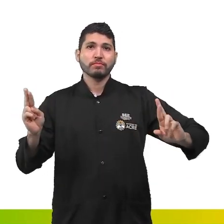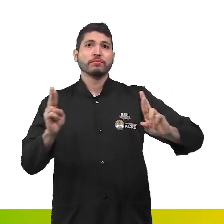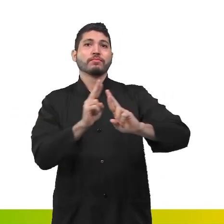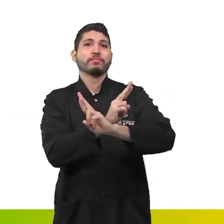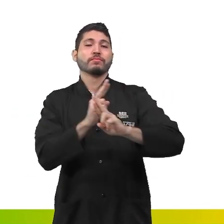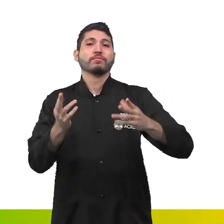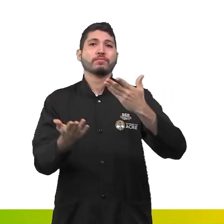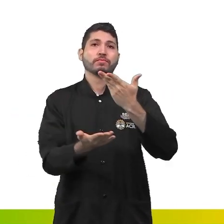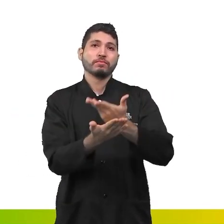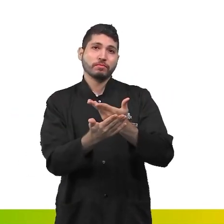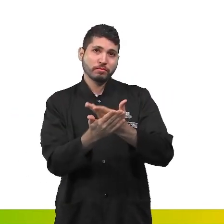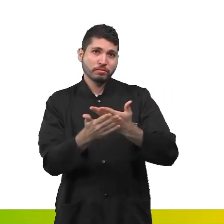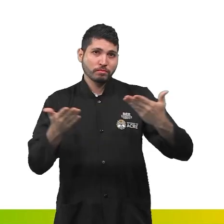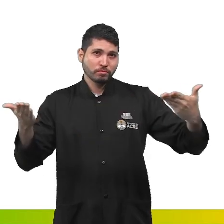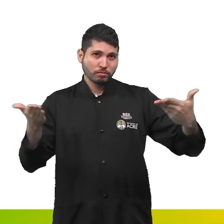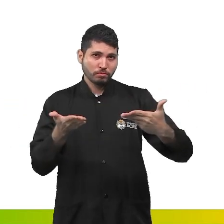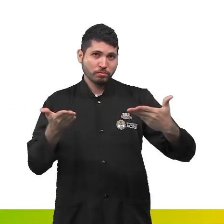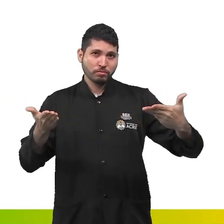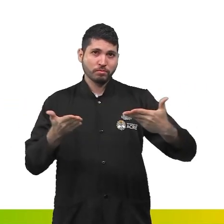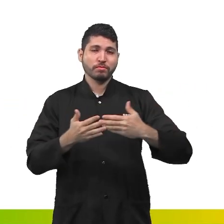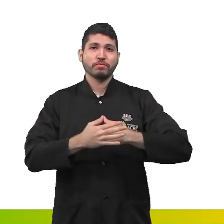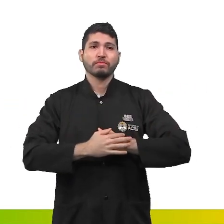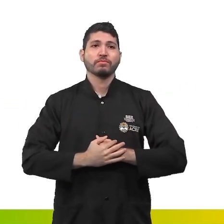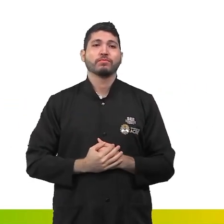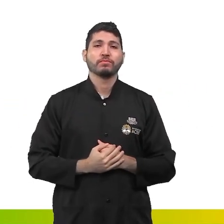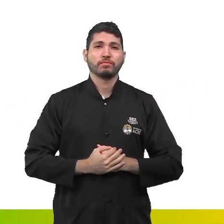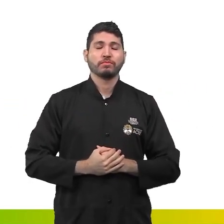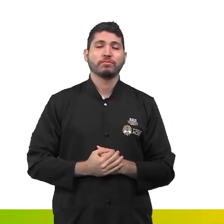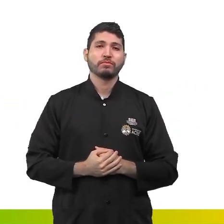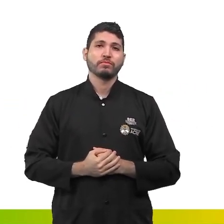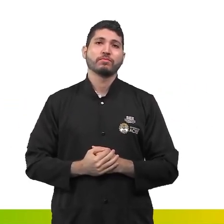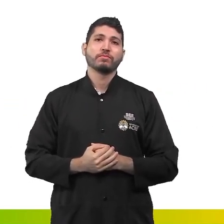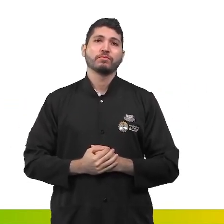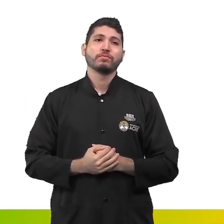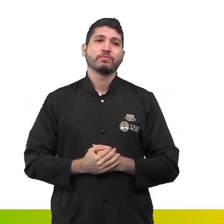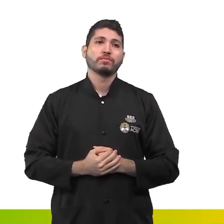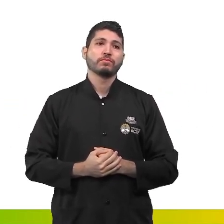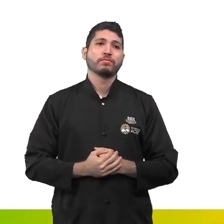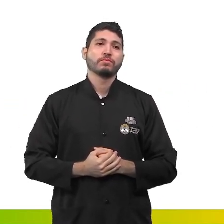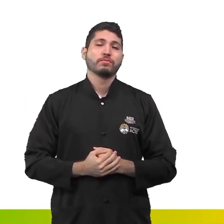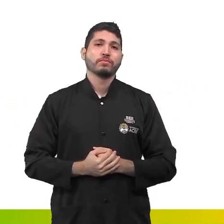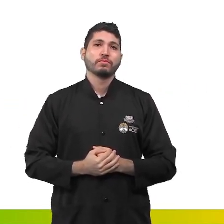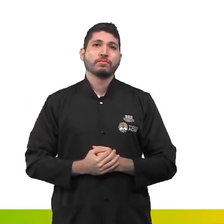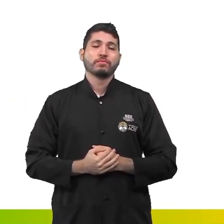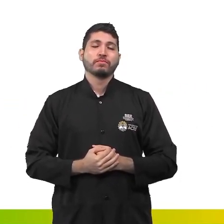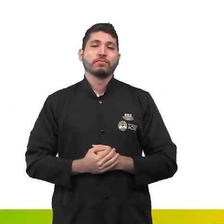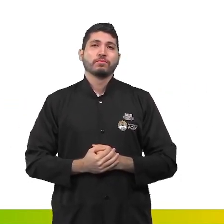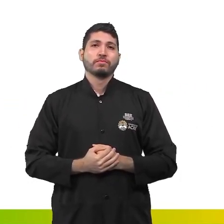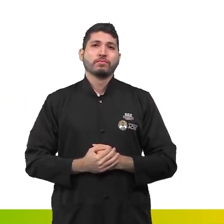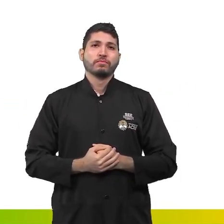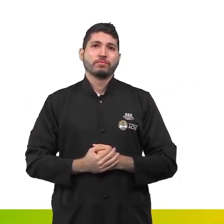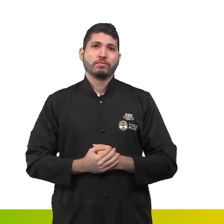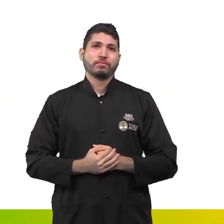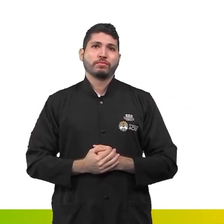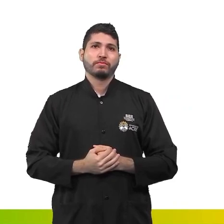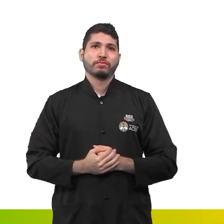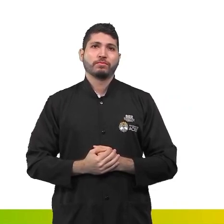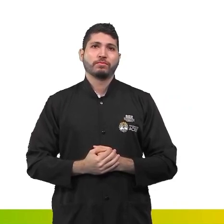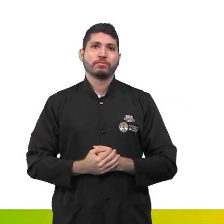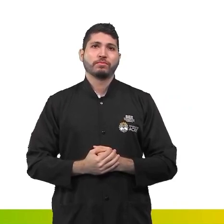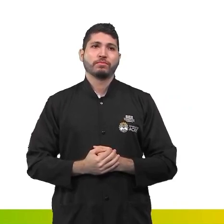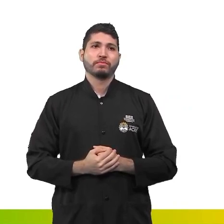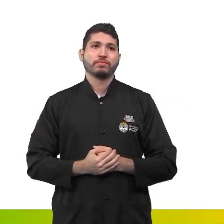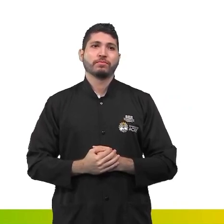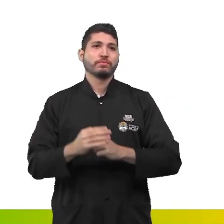relacionadas a este assunto do qual tratamos. A primeira atividade é a seguinte.